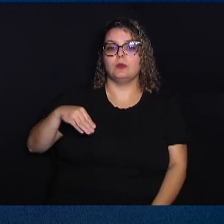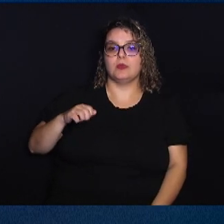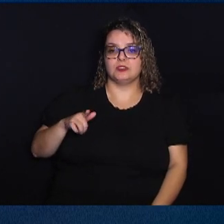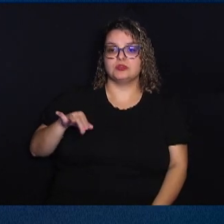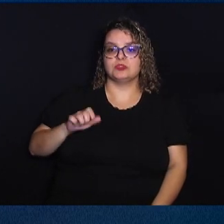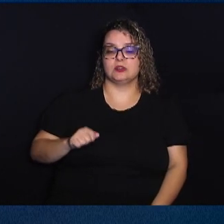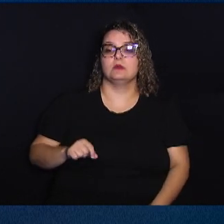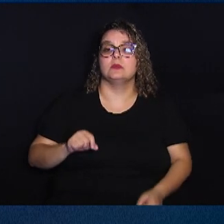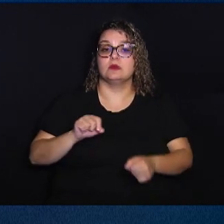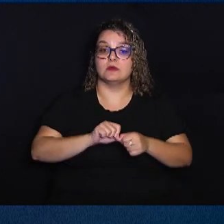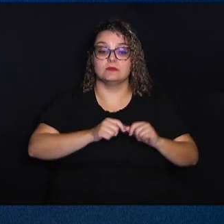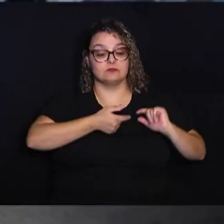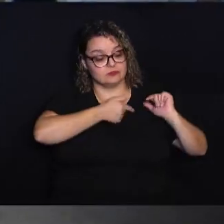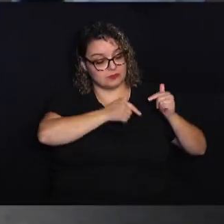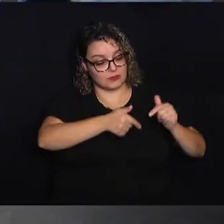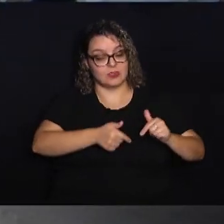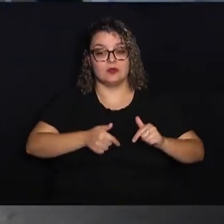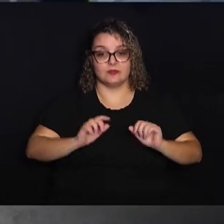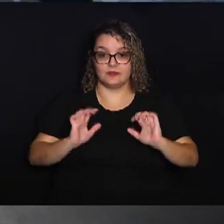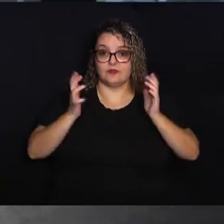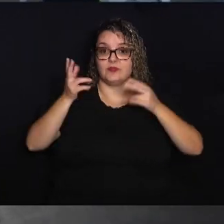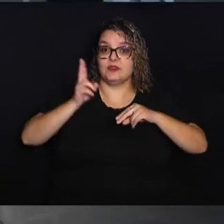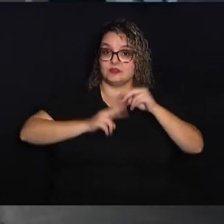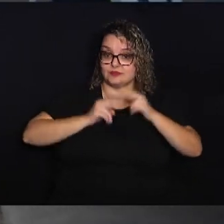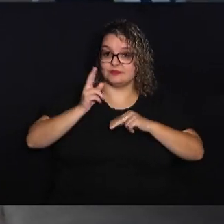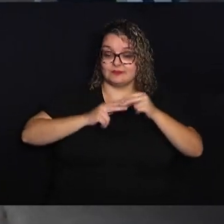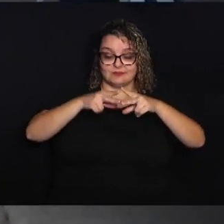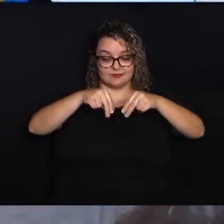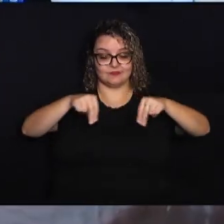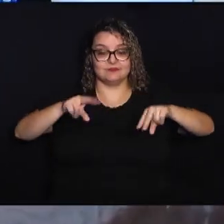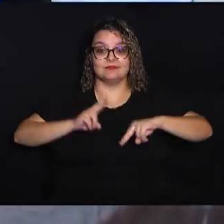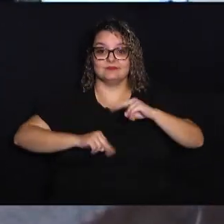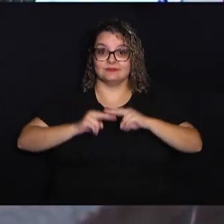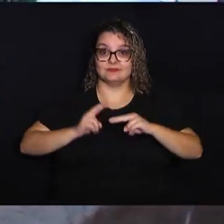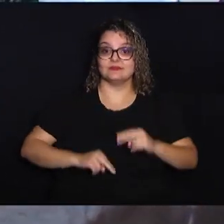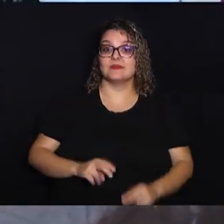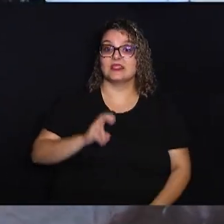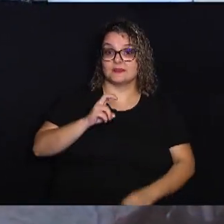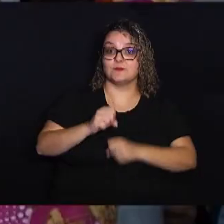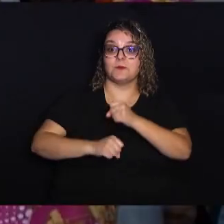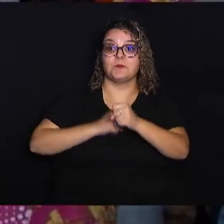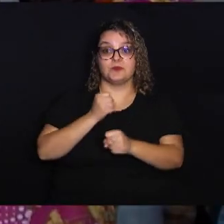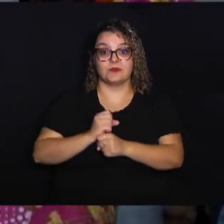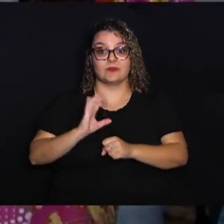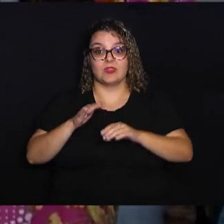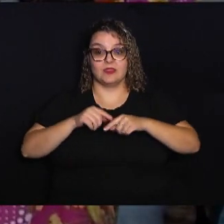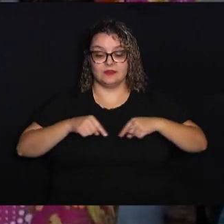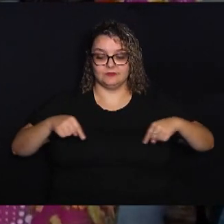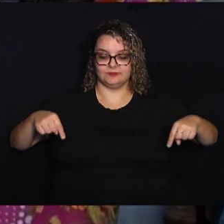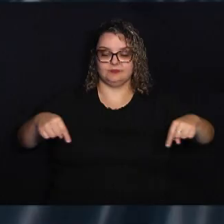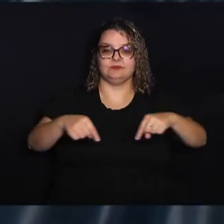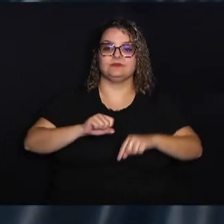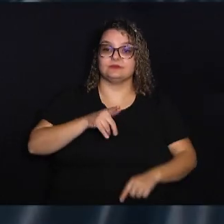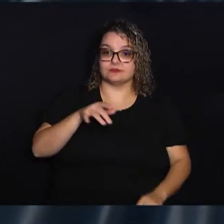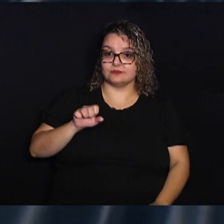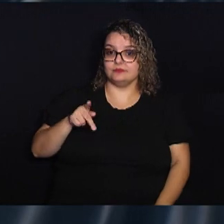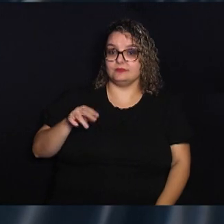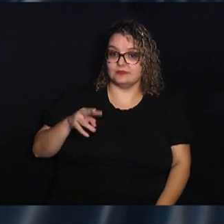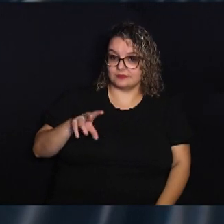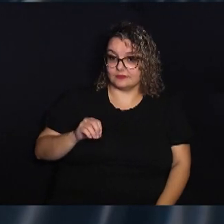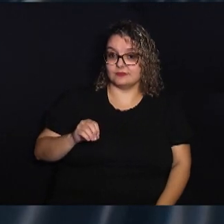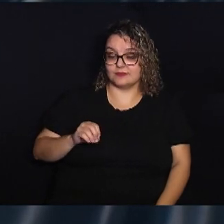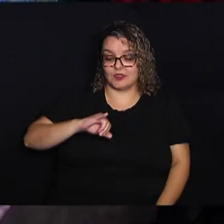de formiguinha e hoje nós contamos com essa parceria com o PROERD, que é o melhor trabalho de prevenção às